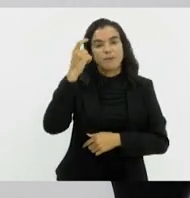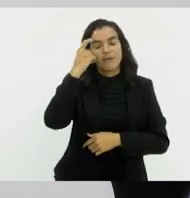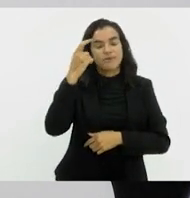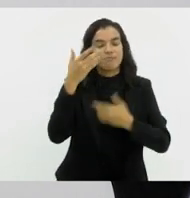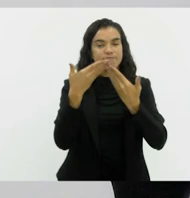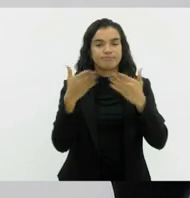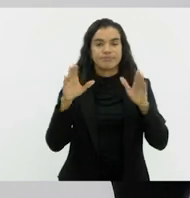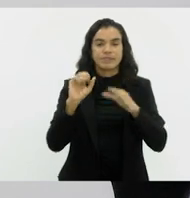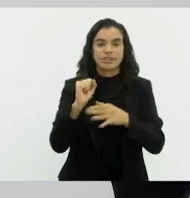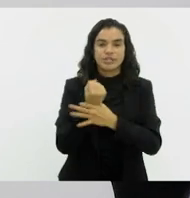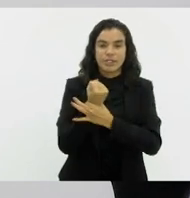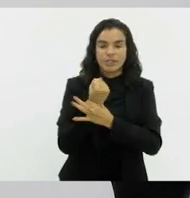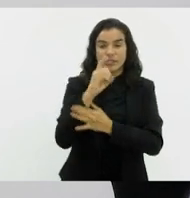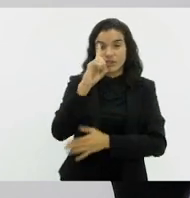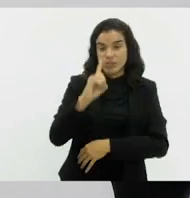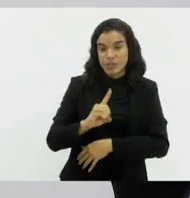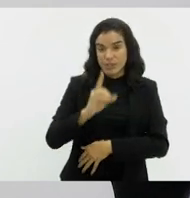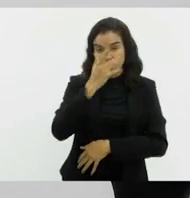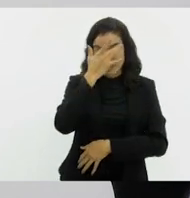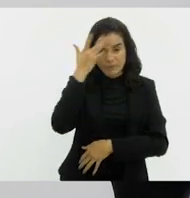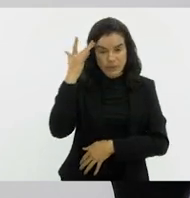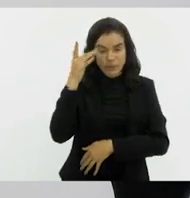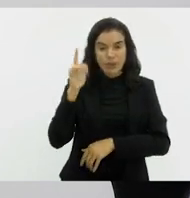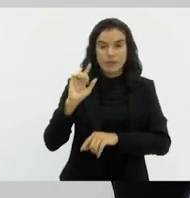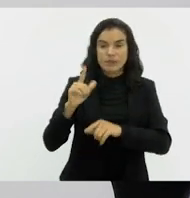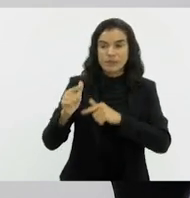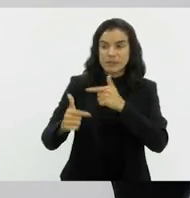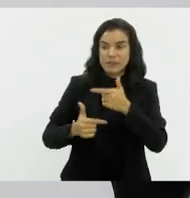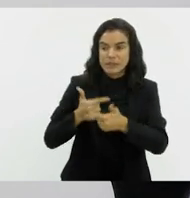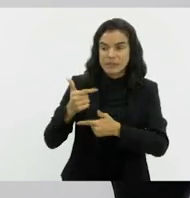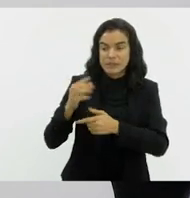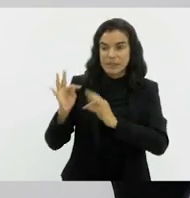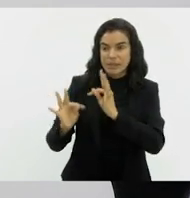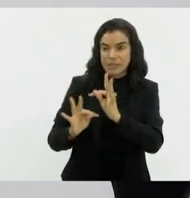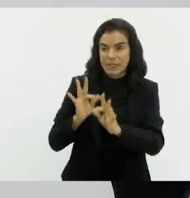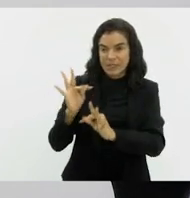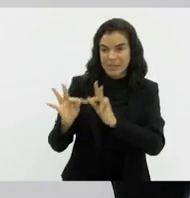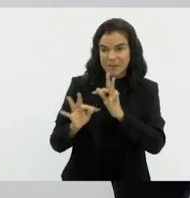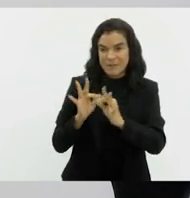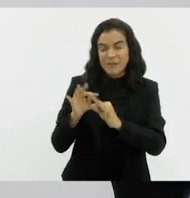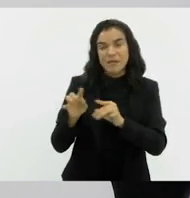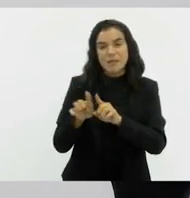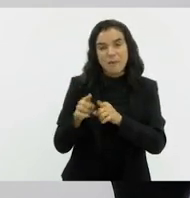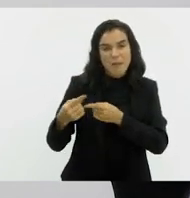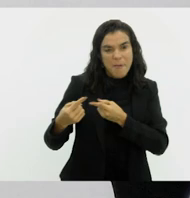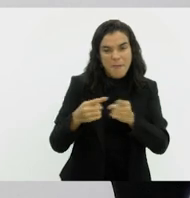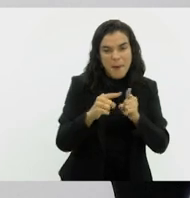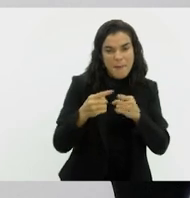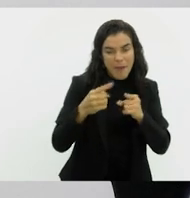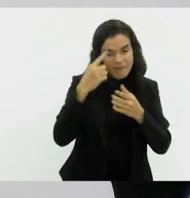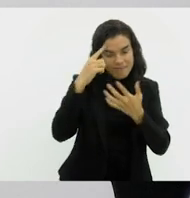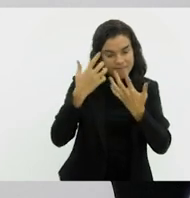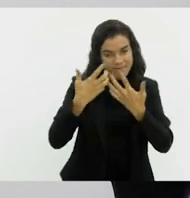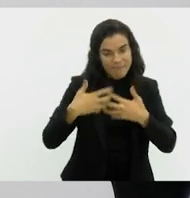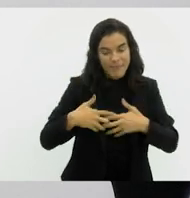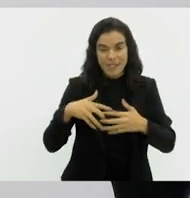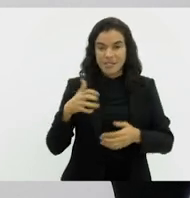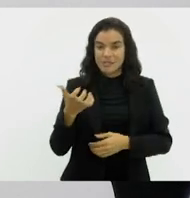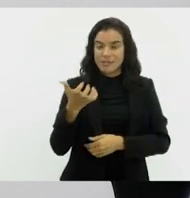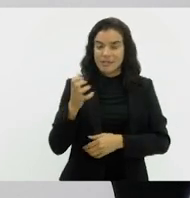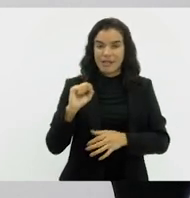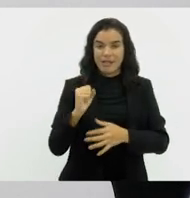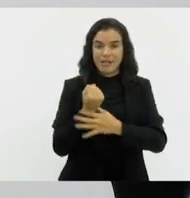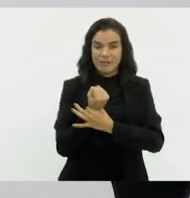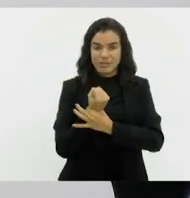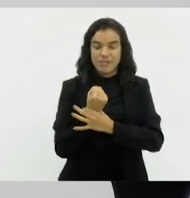garantir os direitos das pessoas em tratamento. E aí deixar algumas provocações também, né? A gente quer garantir, né,